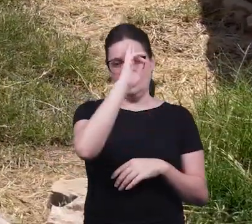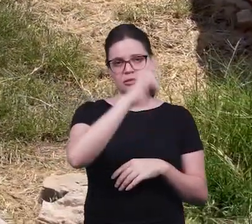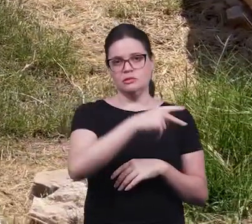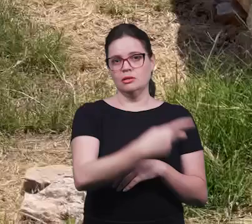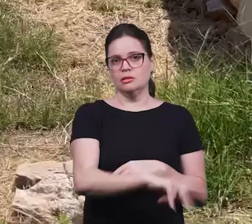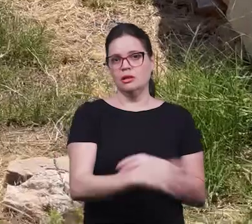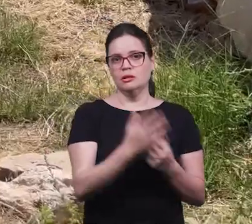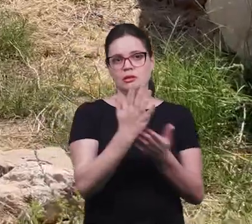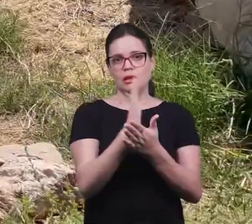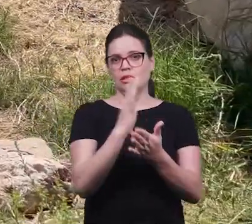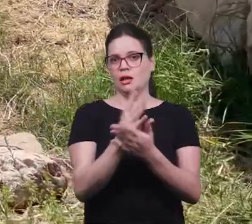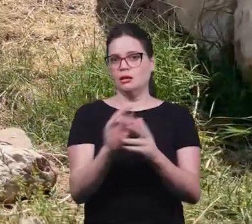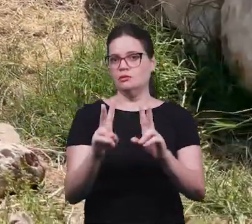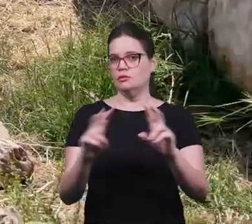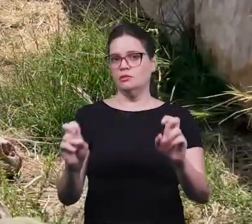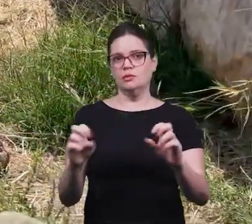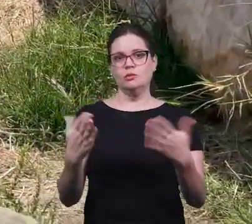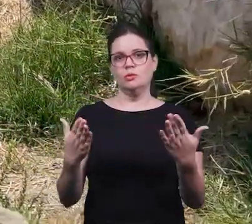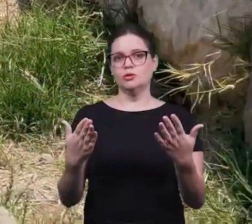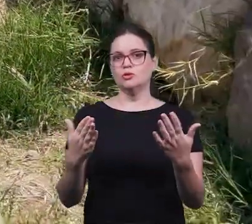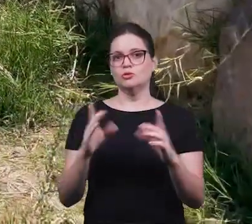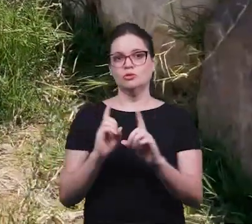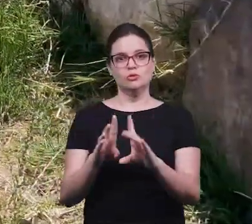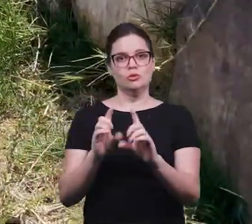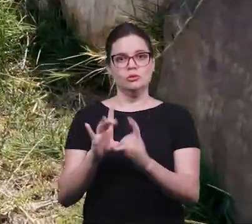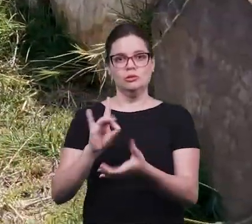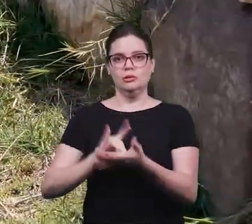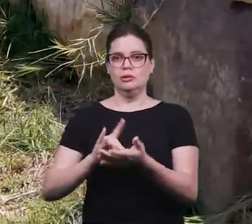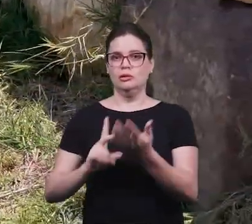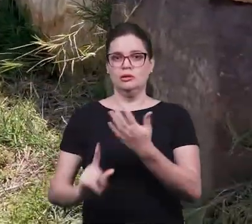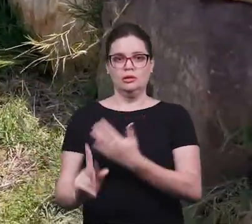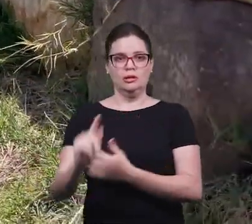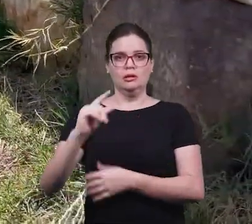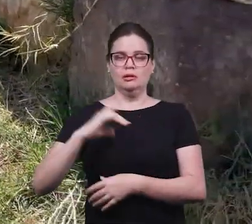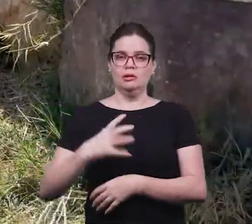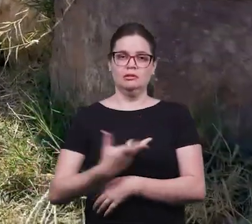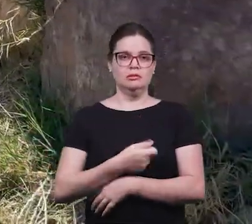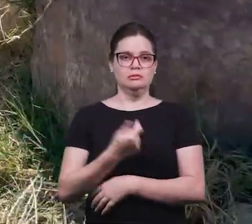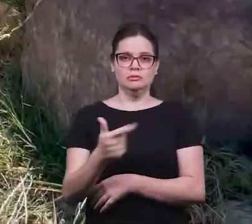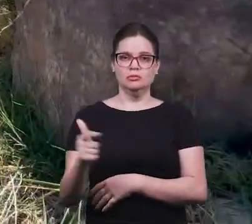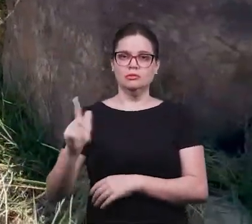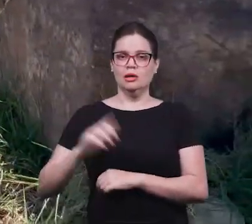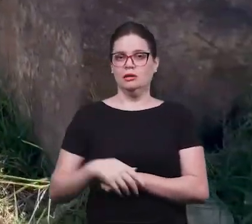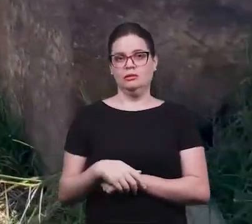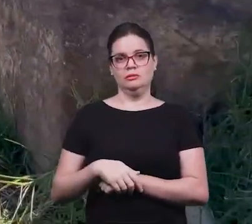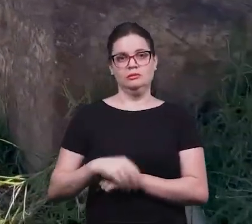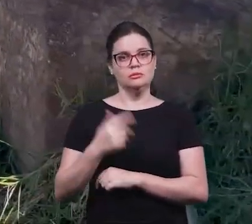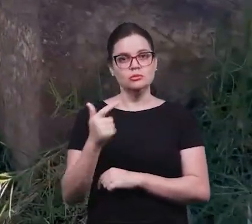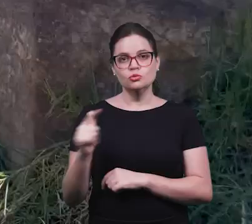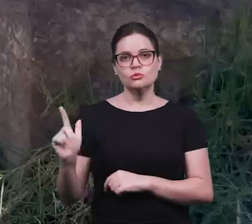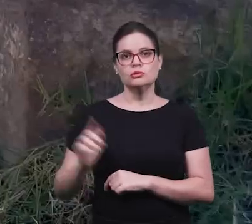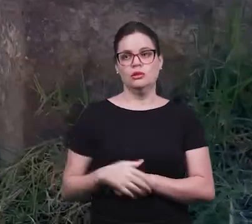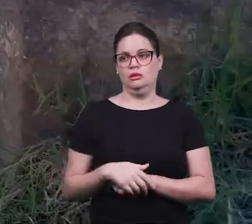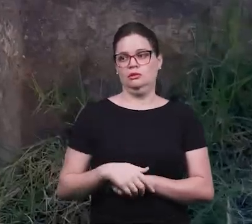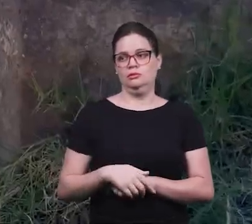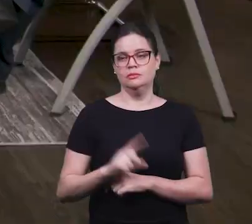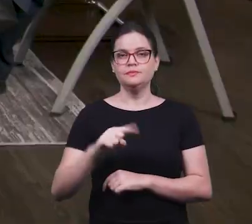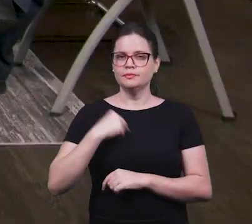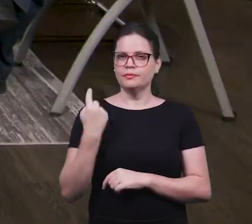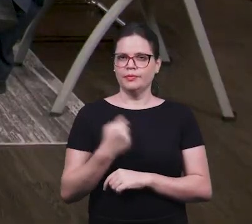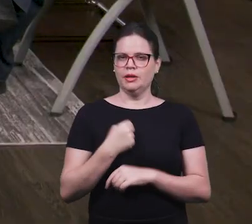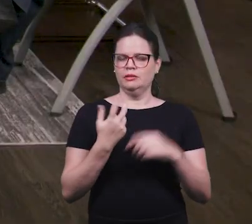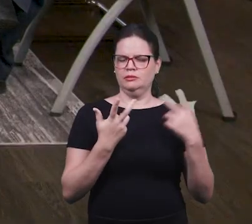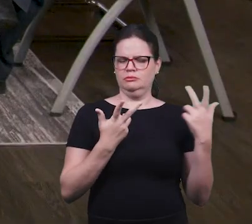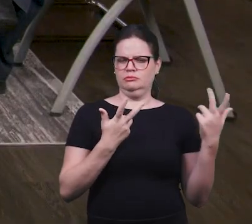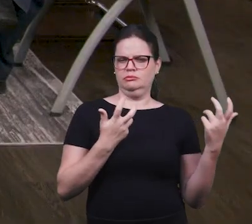tem nada a ver com evangelho, com salvação e com vida eterna. E nós começamos a